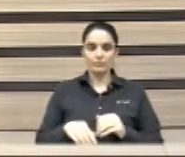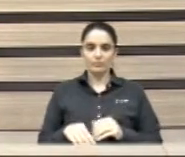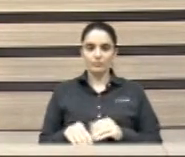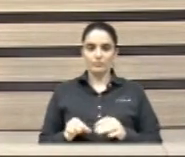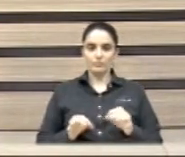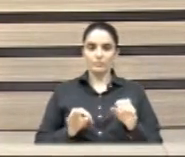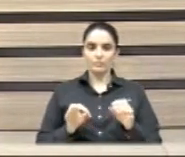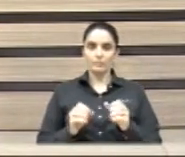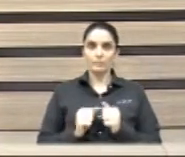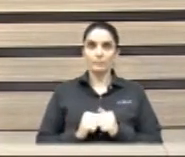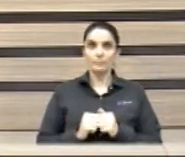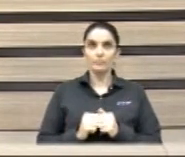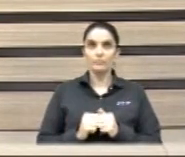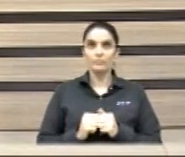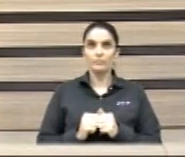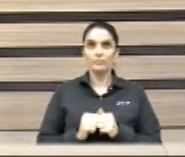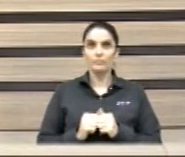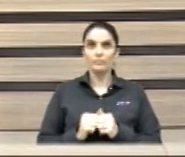pauta,